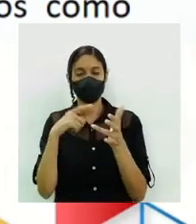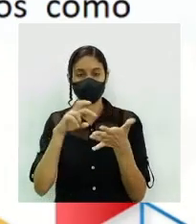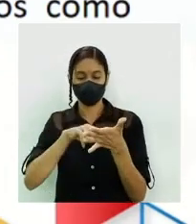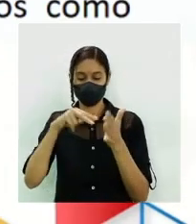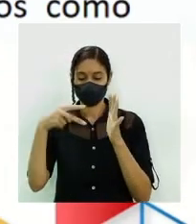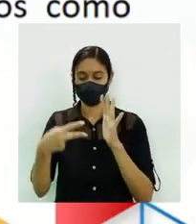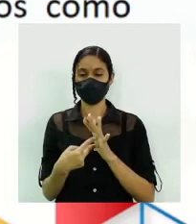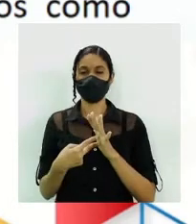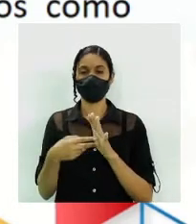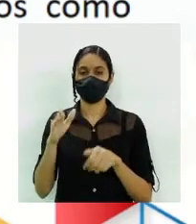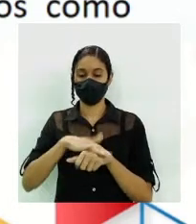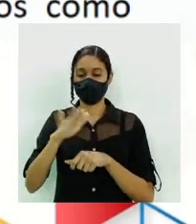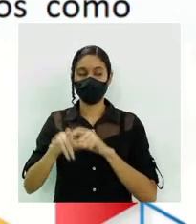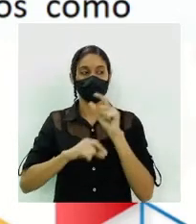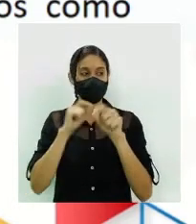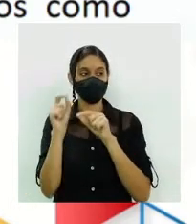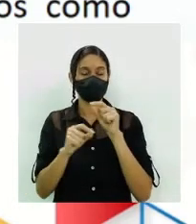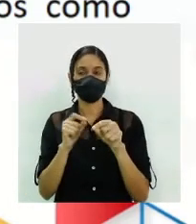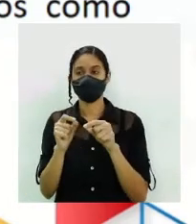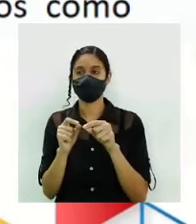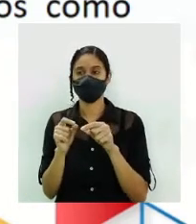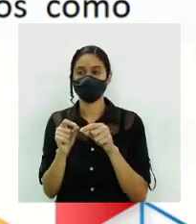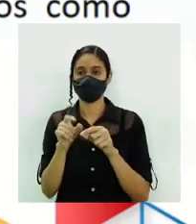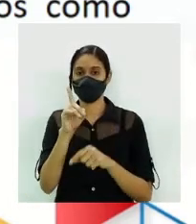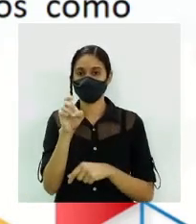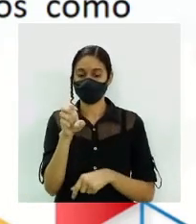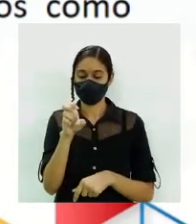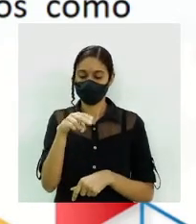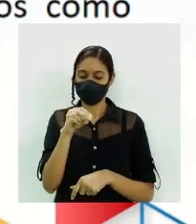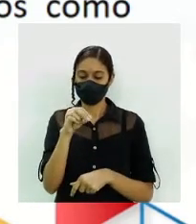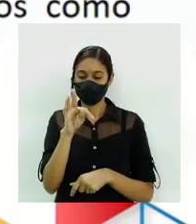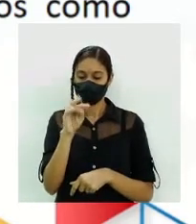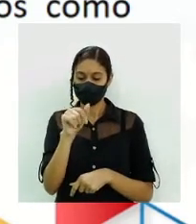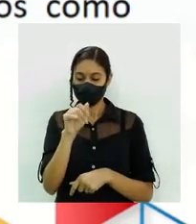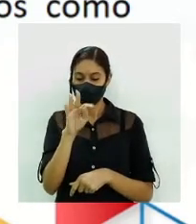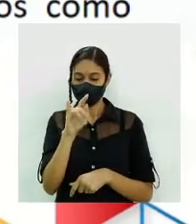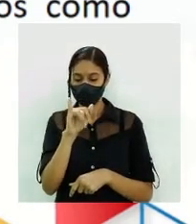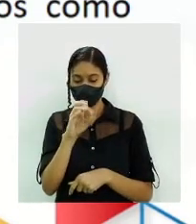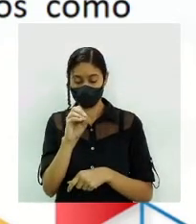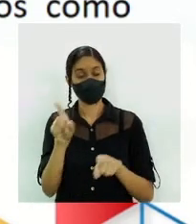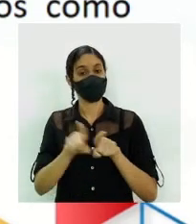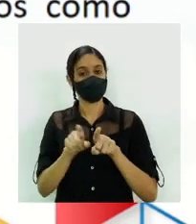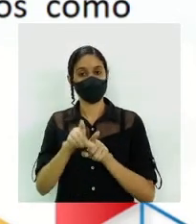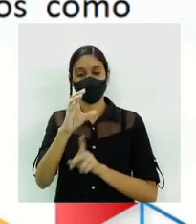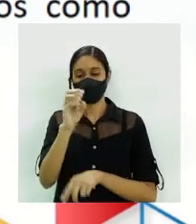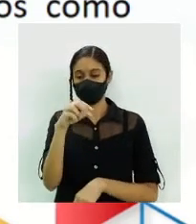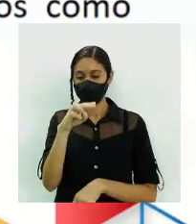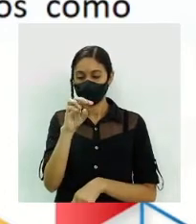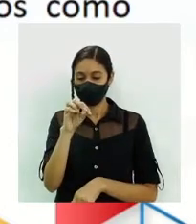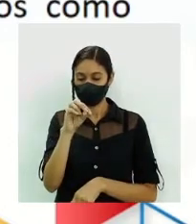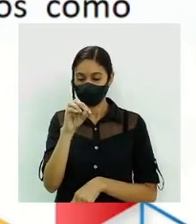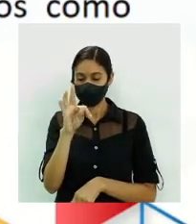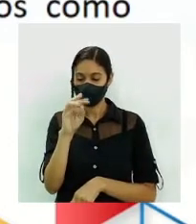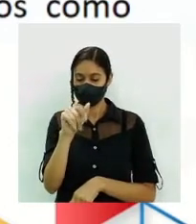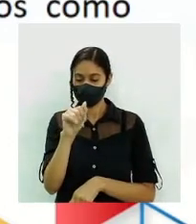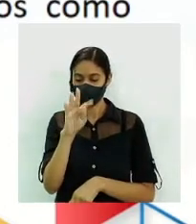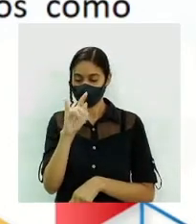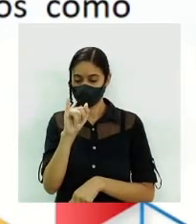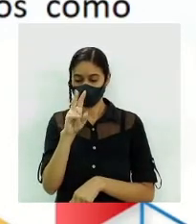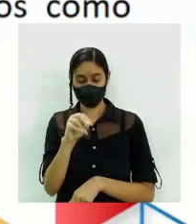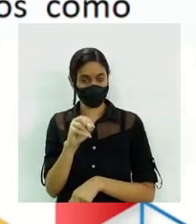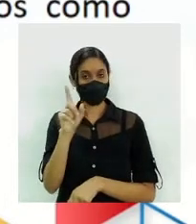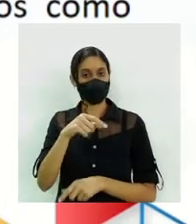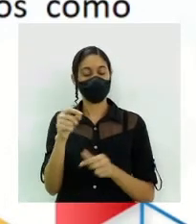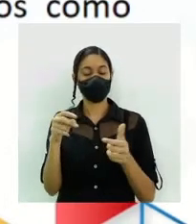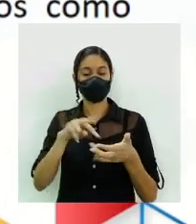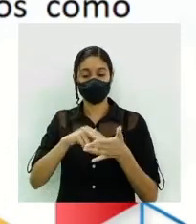significado além do denotativo, mas com um significado conotativo. Aquele significado que tem também